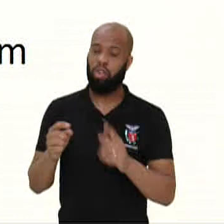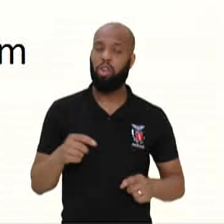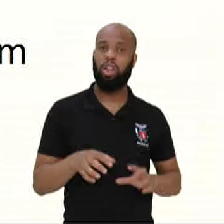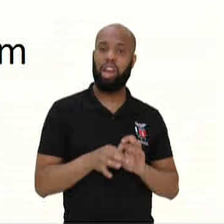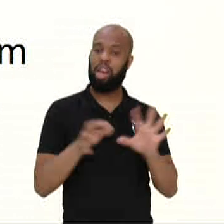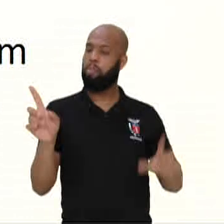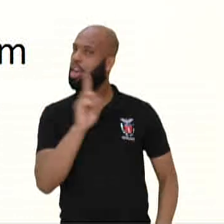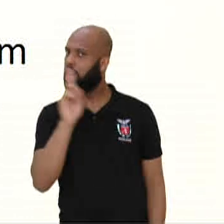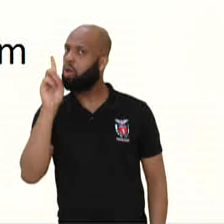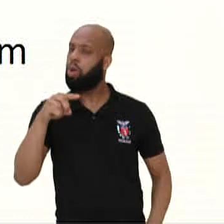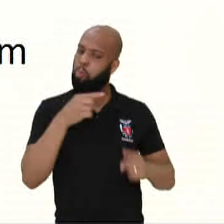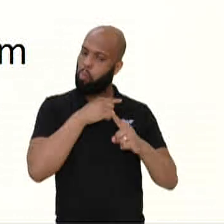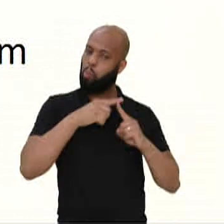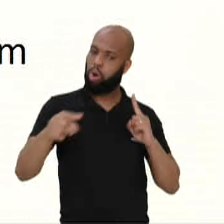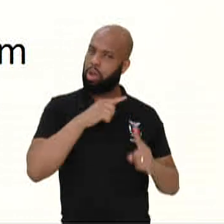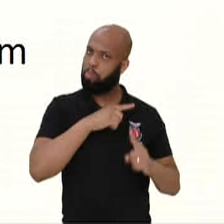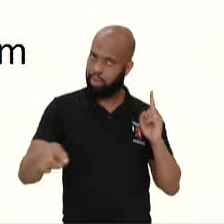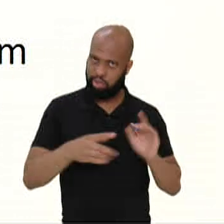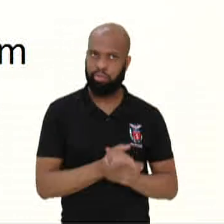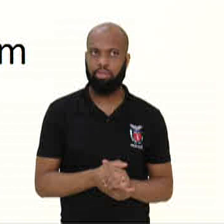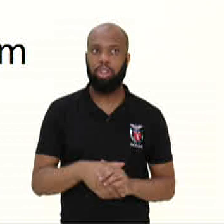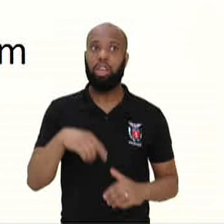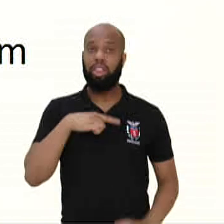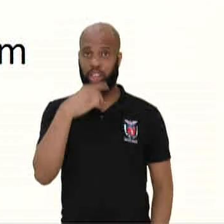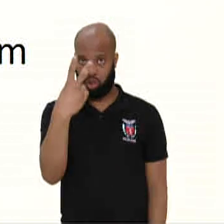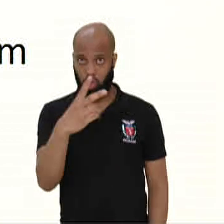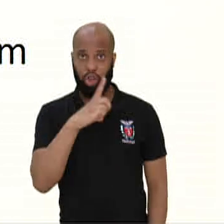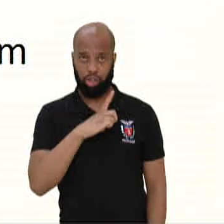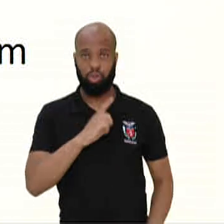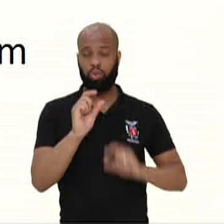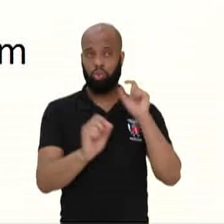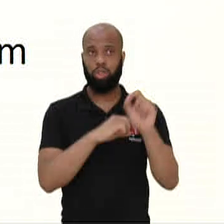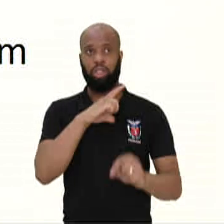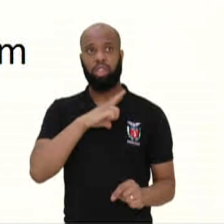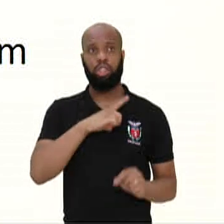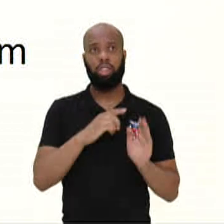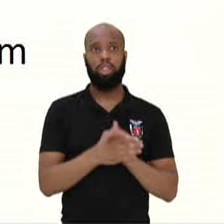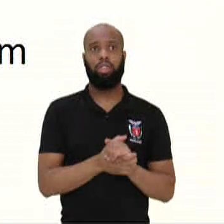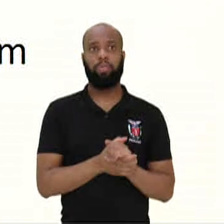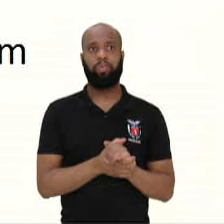permitidas em suplementos alimentares. 2 amostras continham a